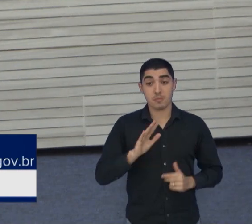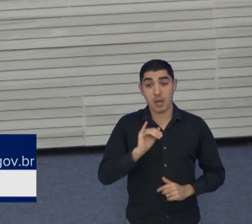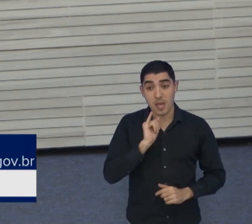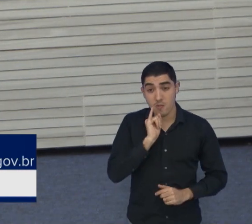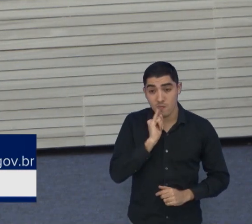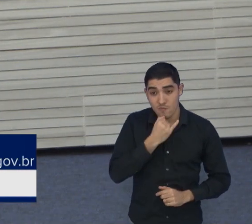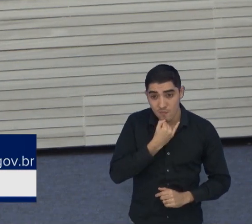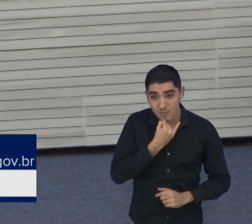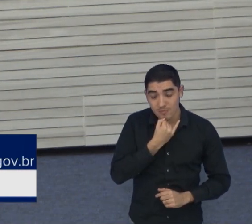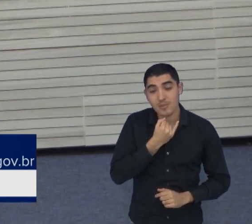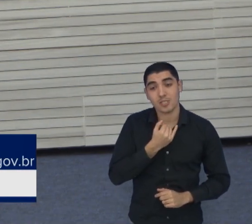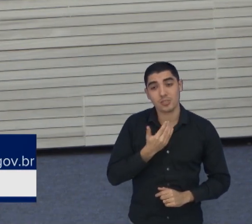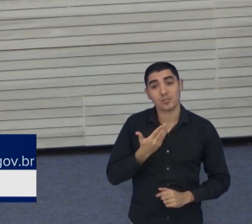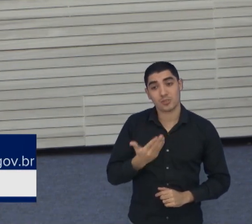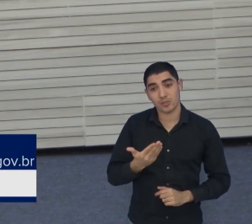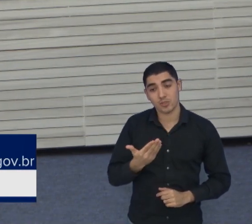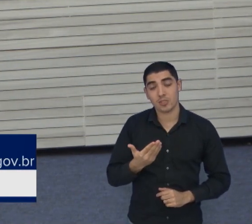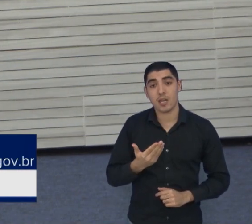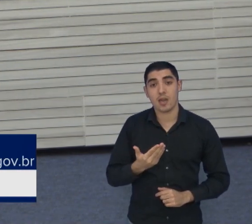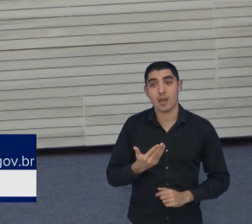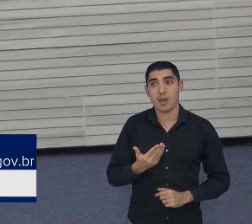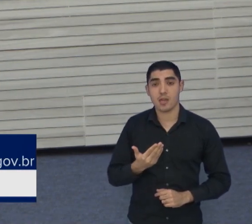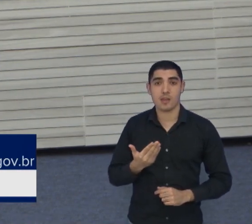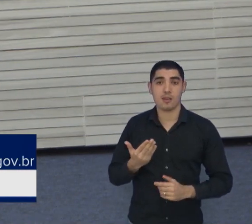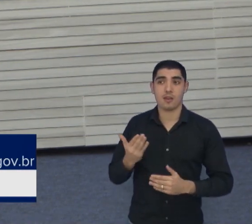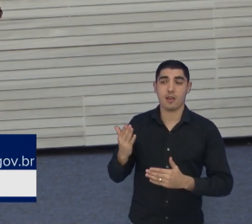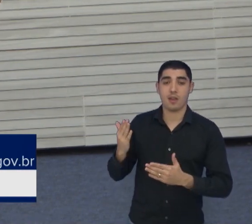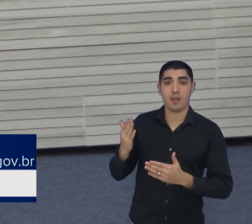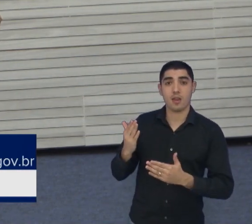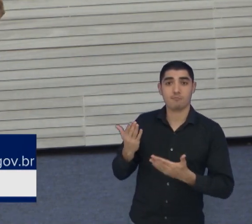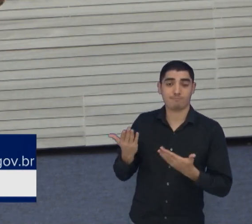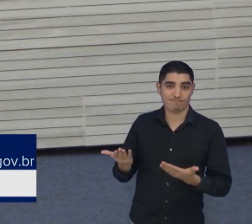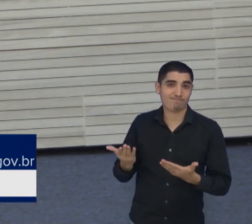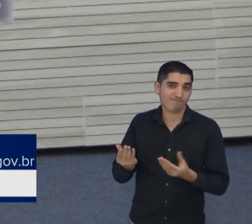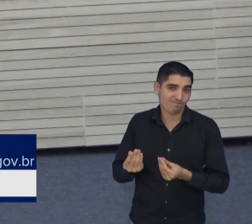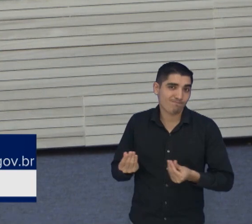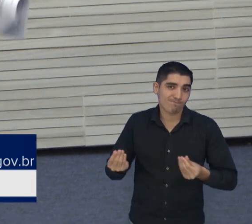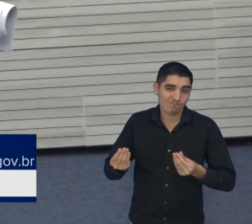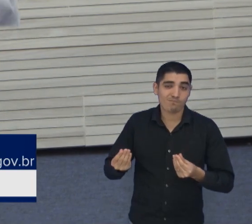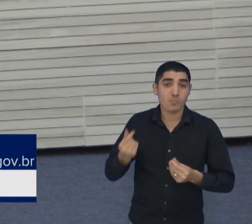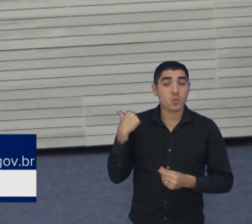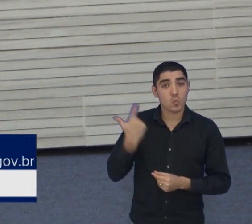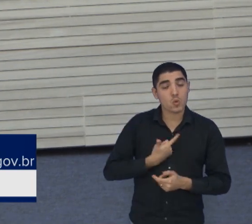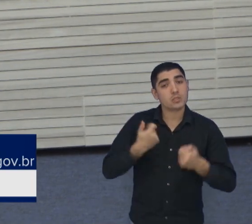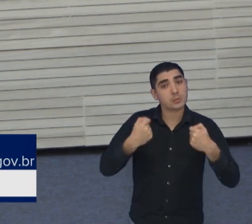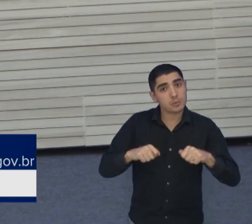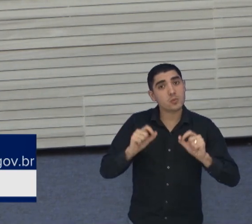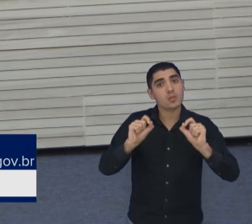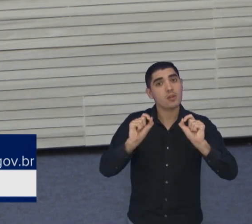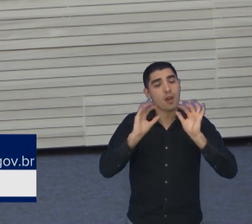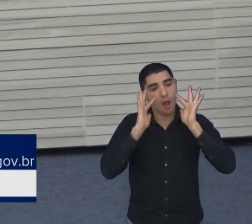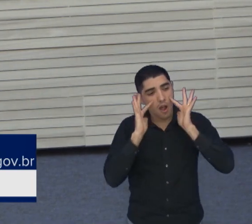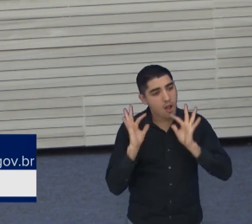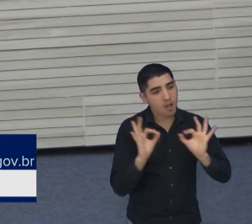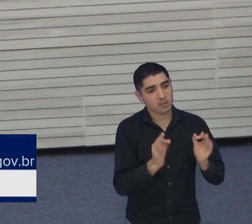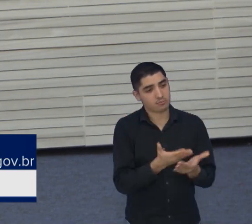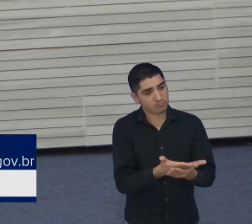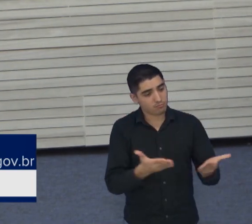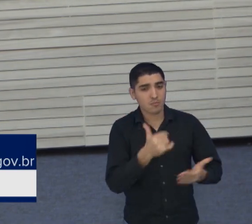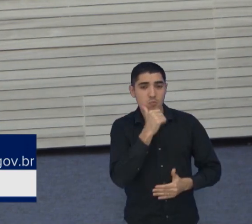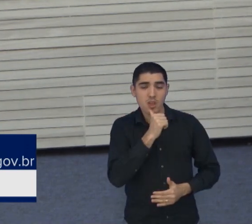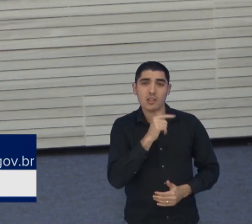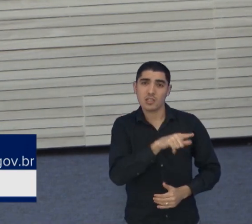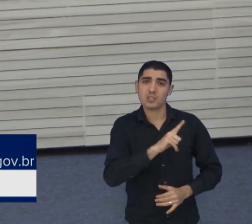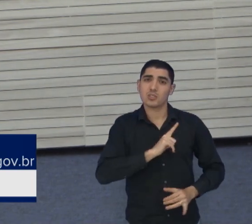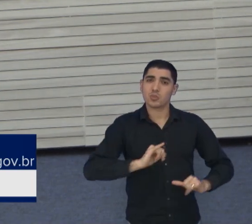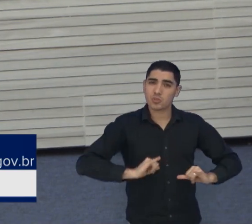infelizmente, apesar dos pareceres, mas para que a gente se atente a essas mulheres que sofrem tanto com